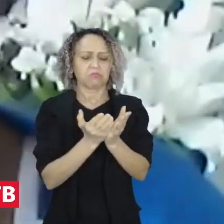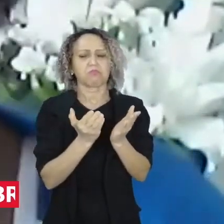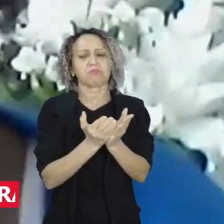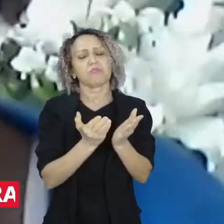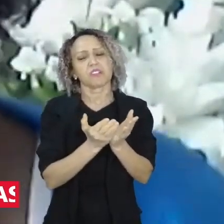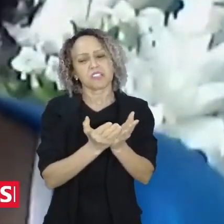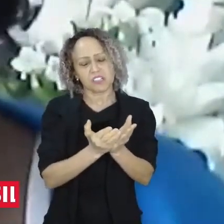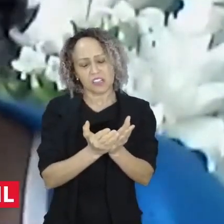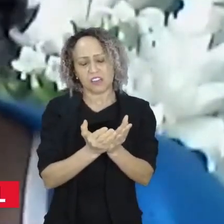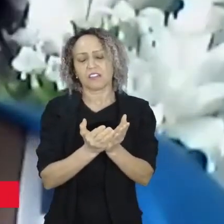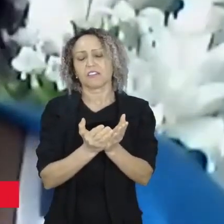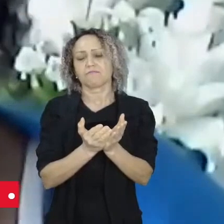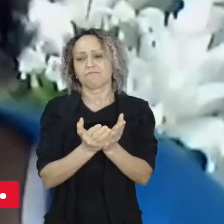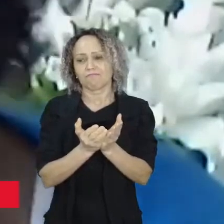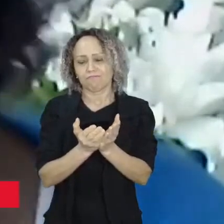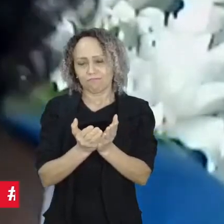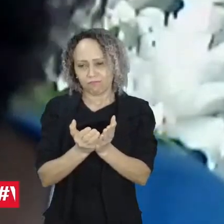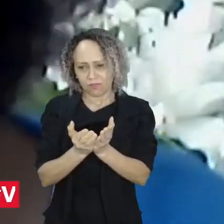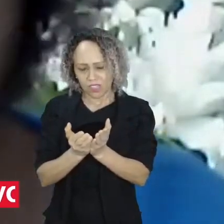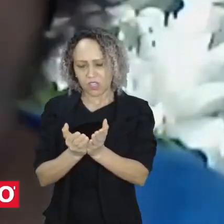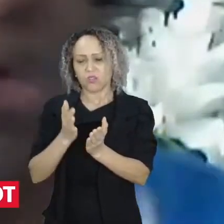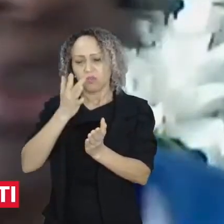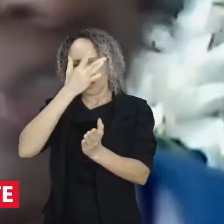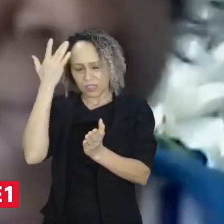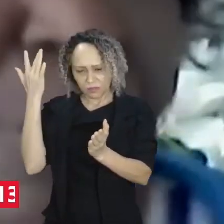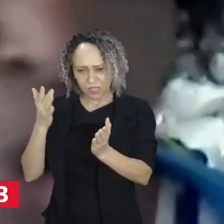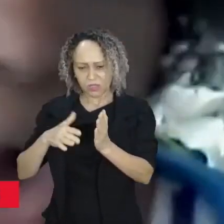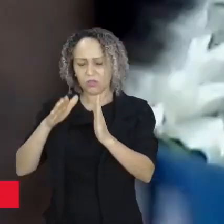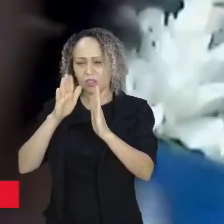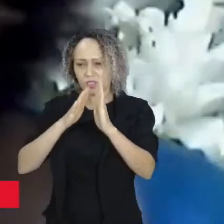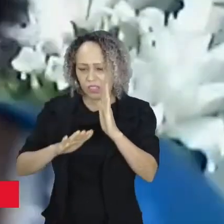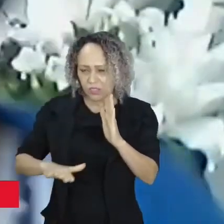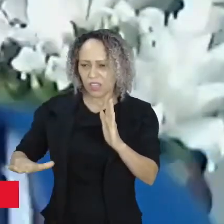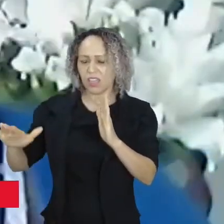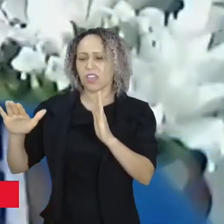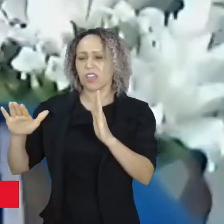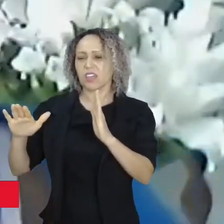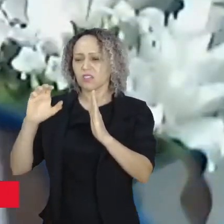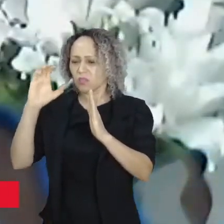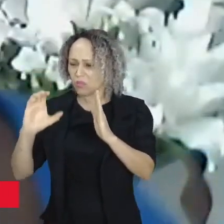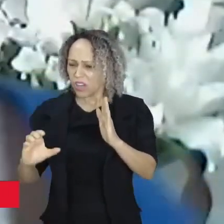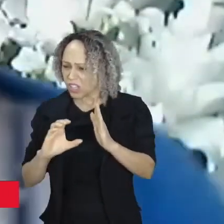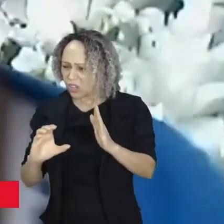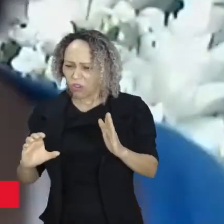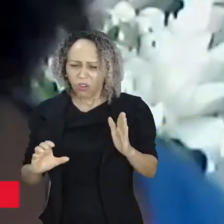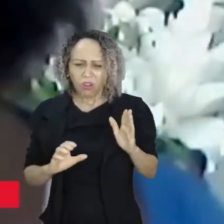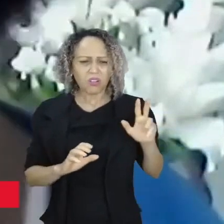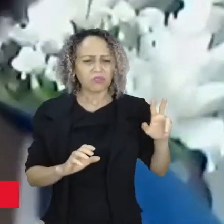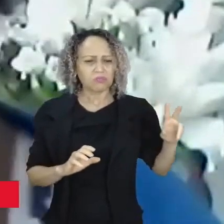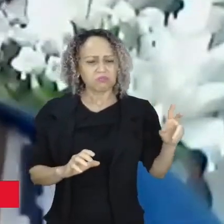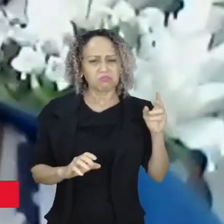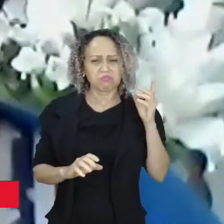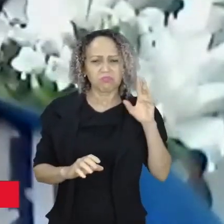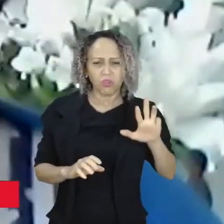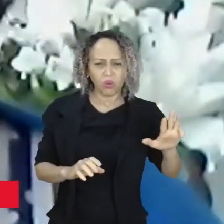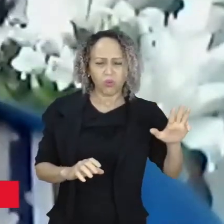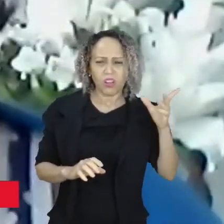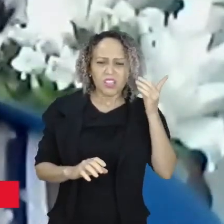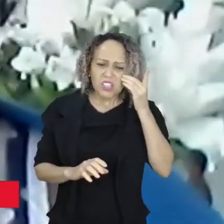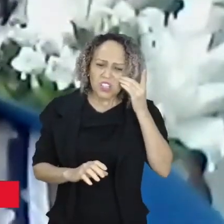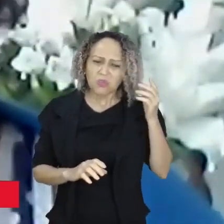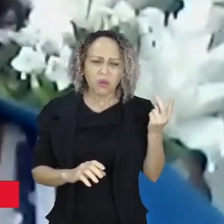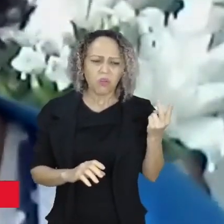liberdade religiosa para todas as religiões, que eu não vou, de forma nenhuma, deixar